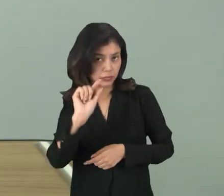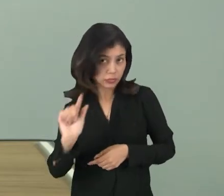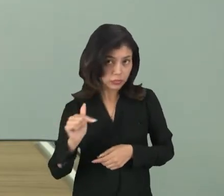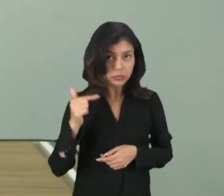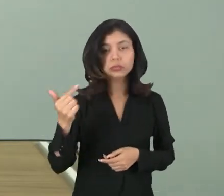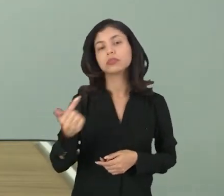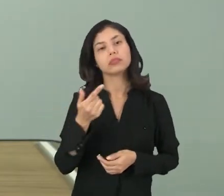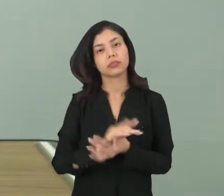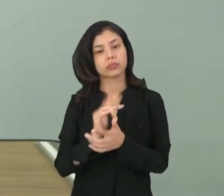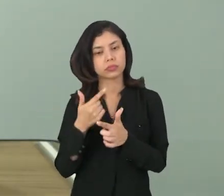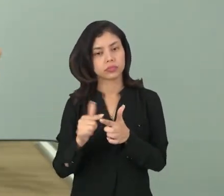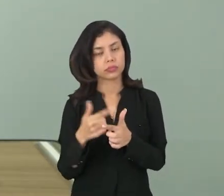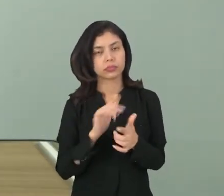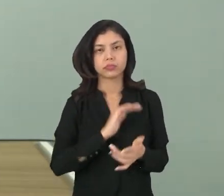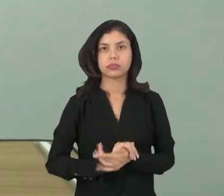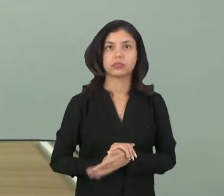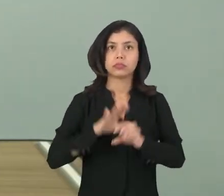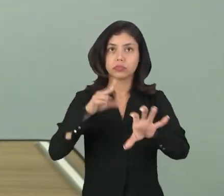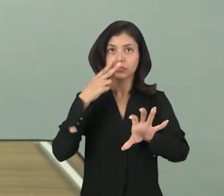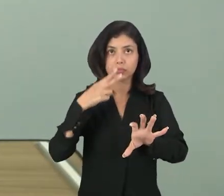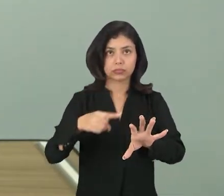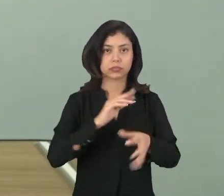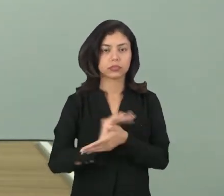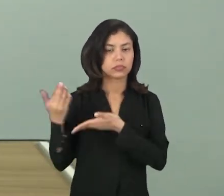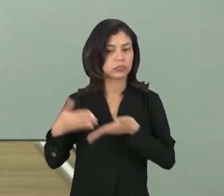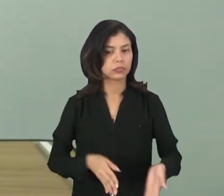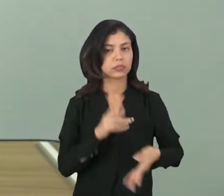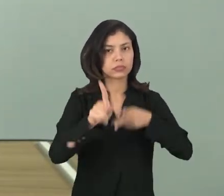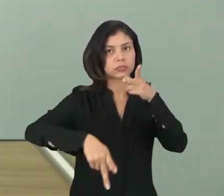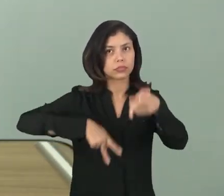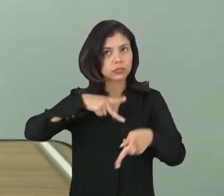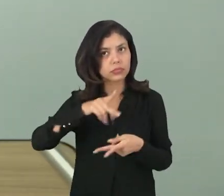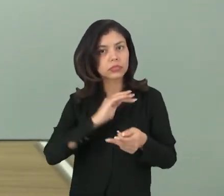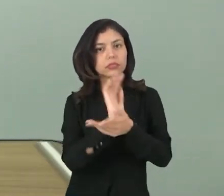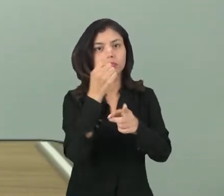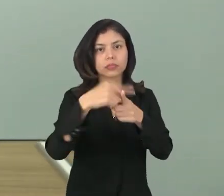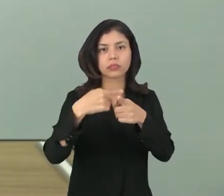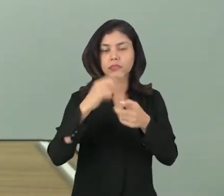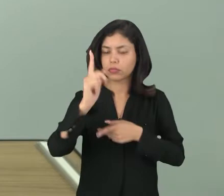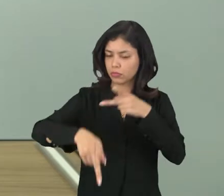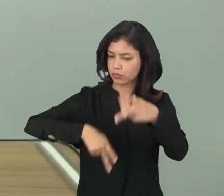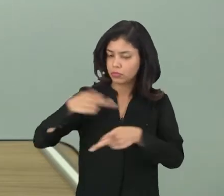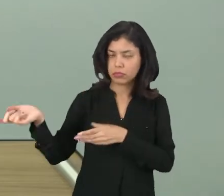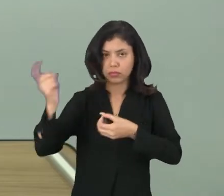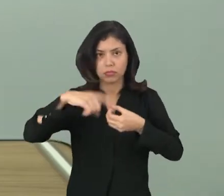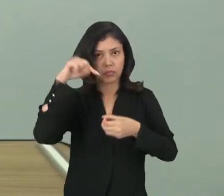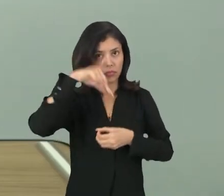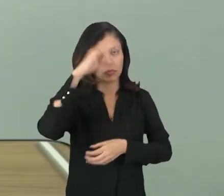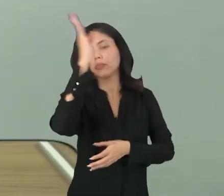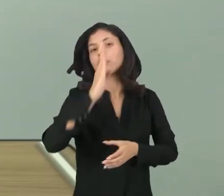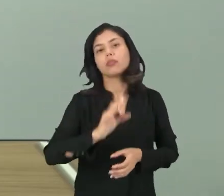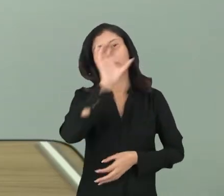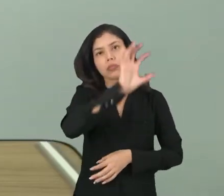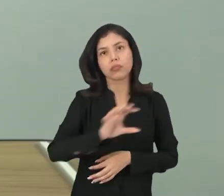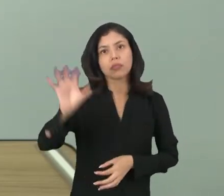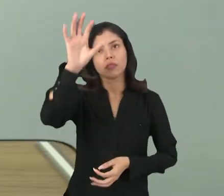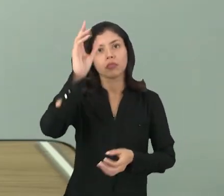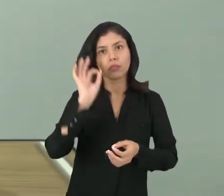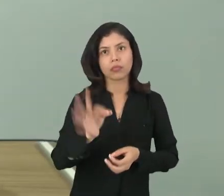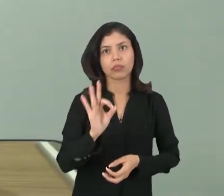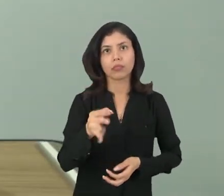uma outra situação. Nós vimos aqui a chegada dos povos, por que esses povos vieram para a nossa região,